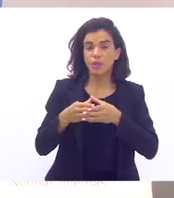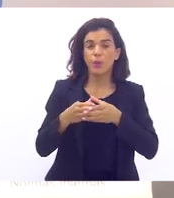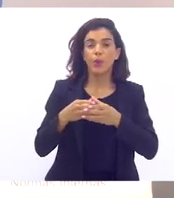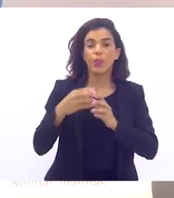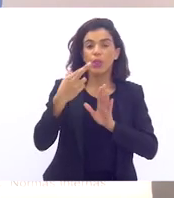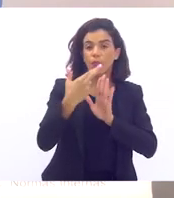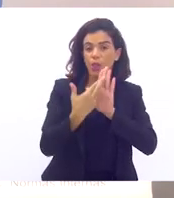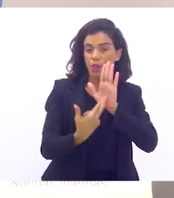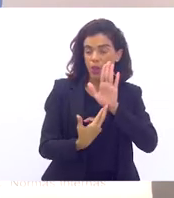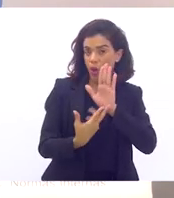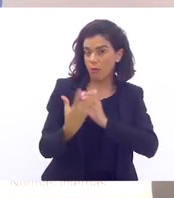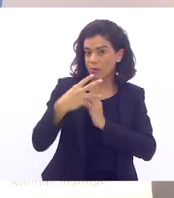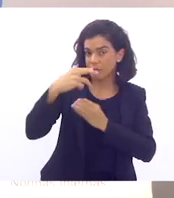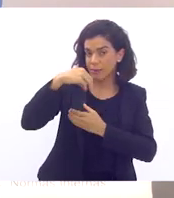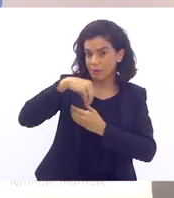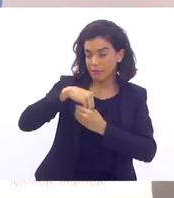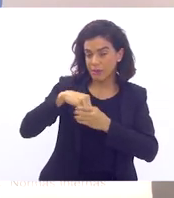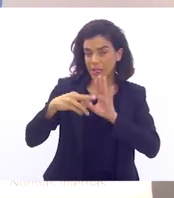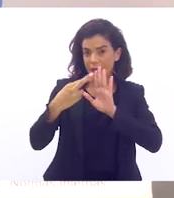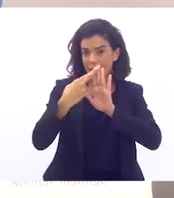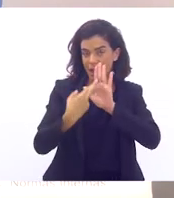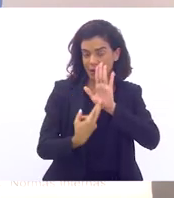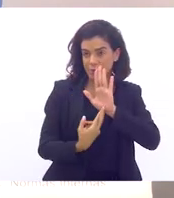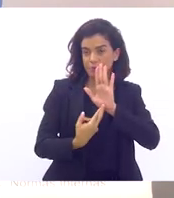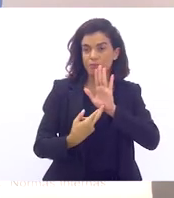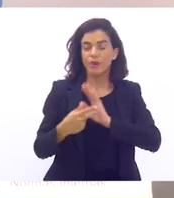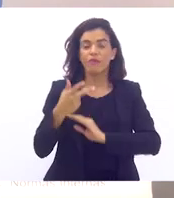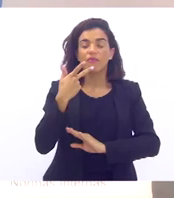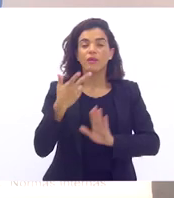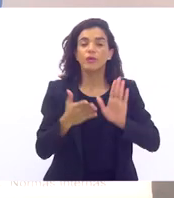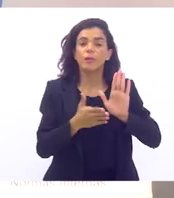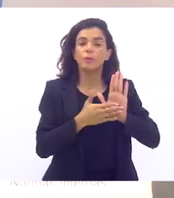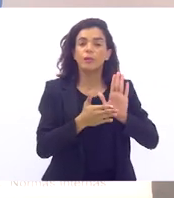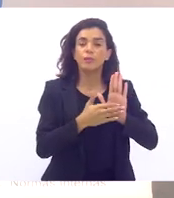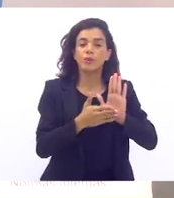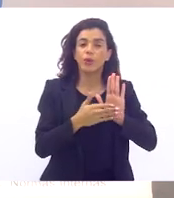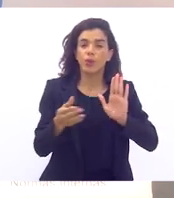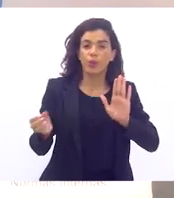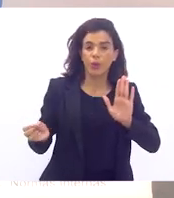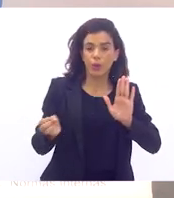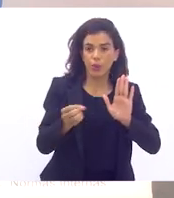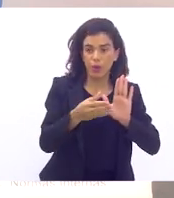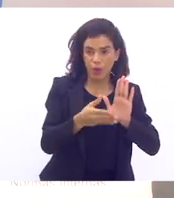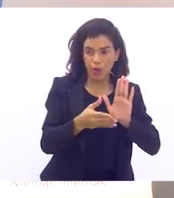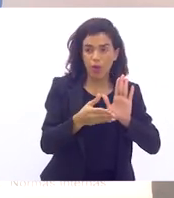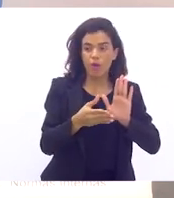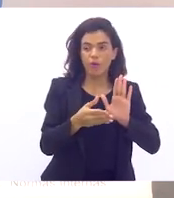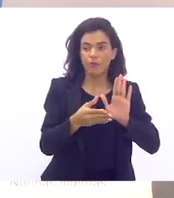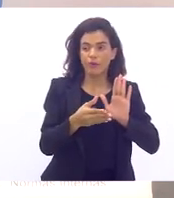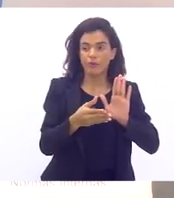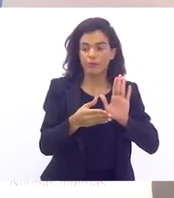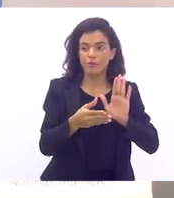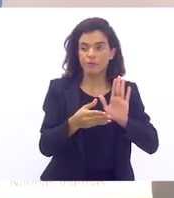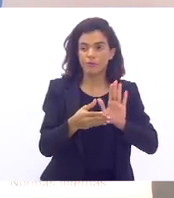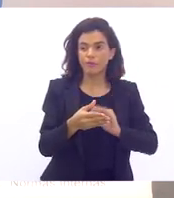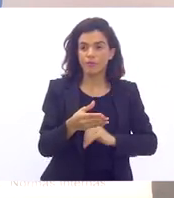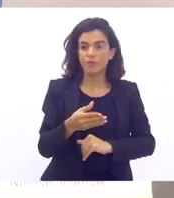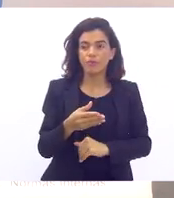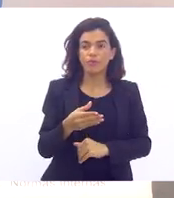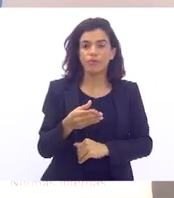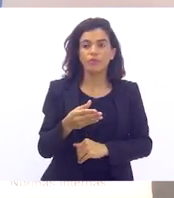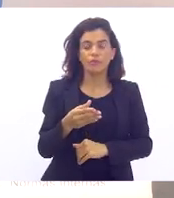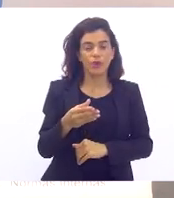Assembleia Legislativa haja vista que a gente vai tratar de uma proposição que chegou através do canal